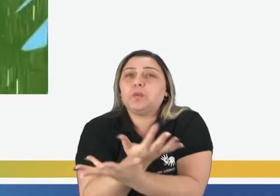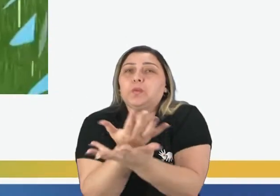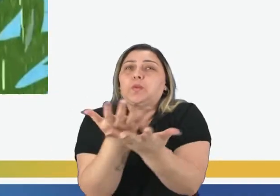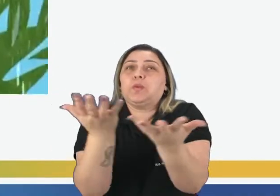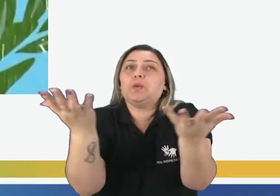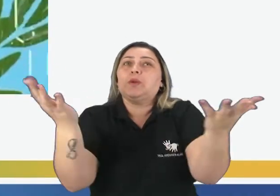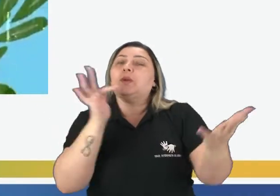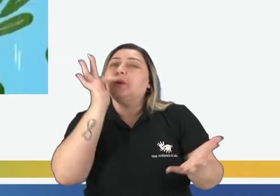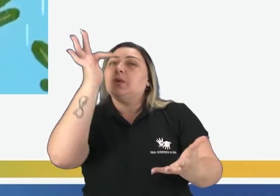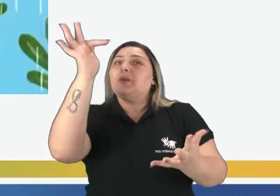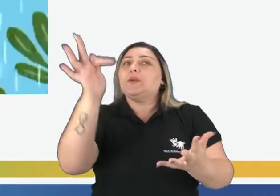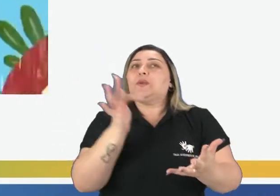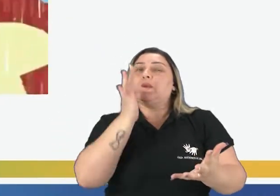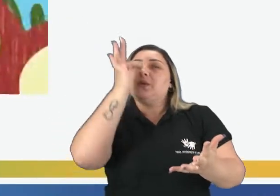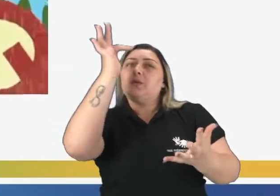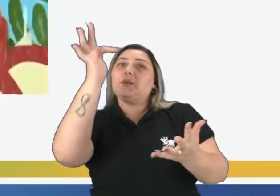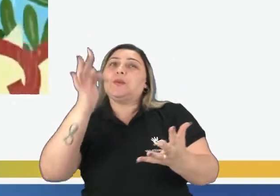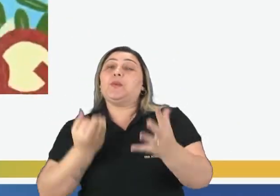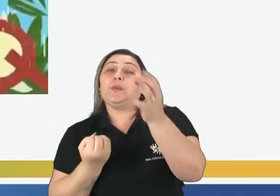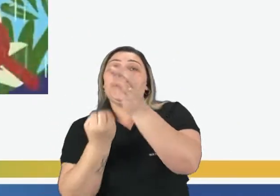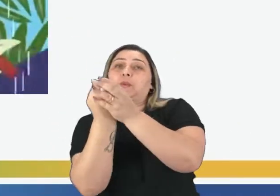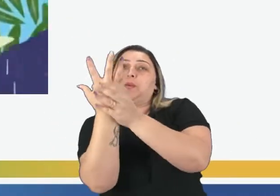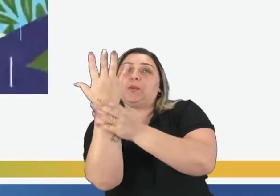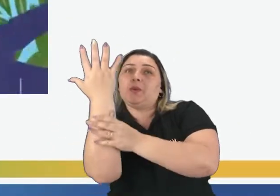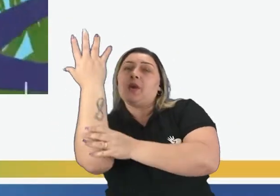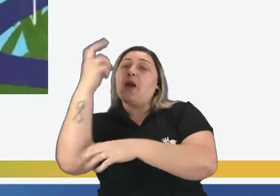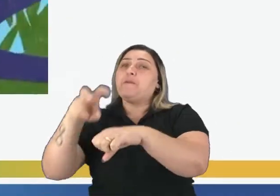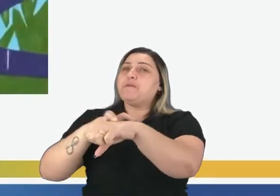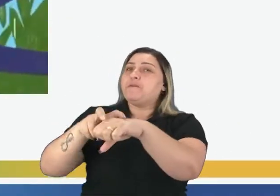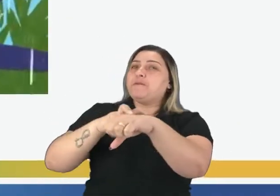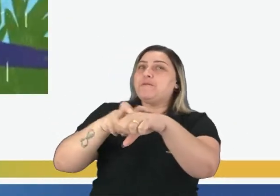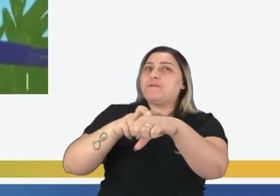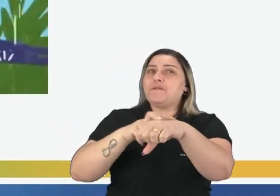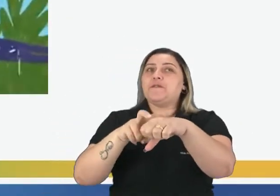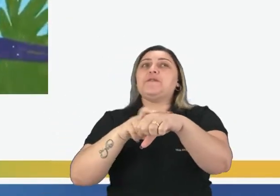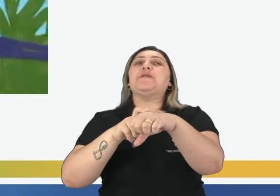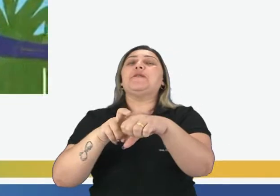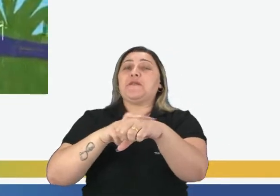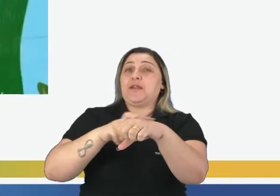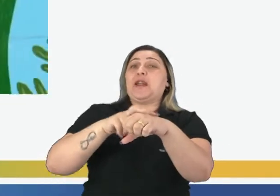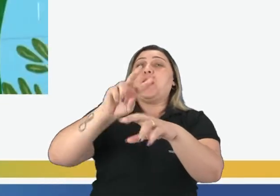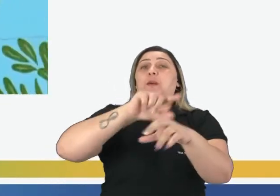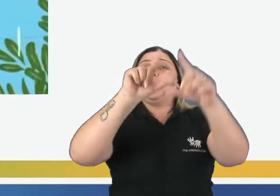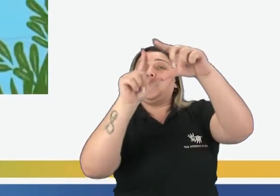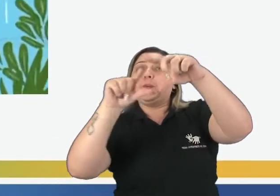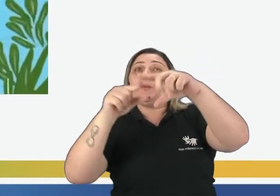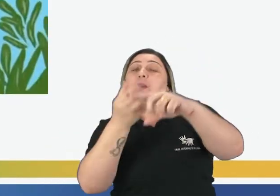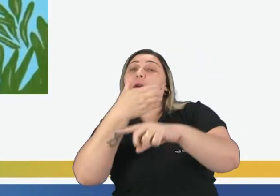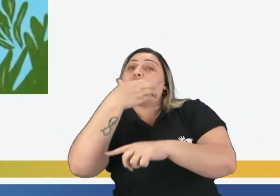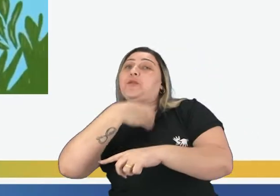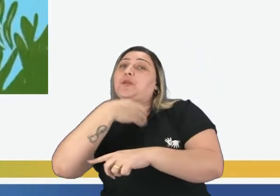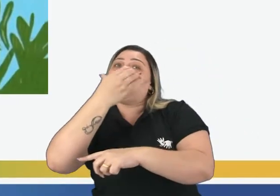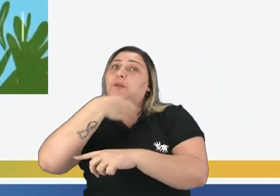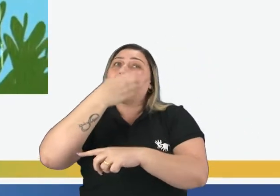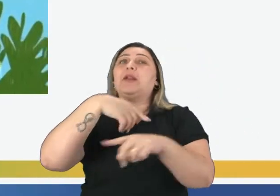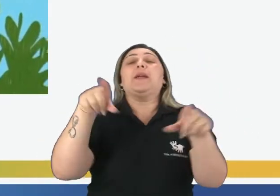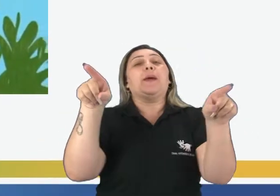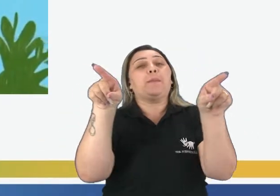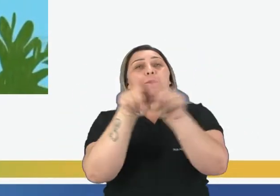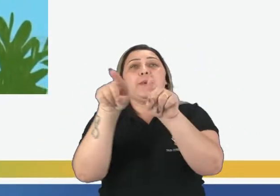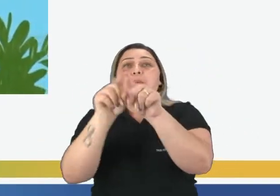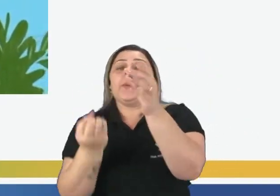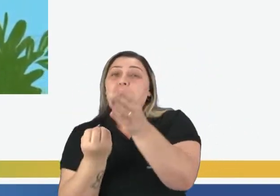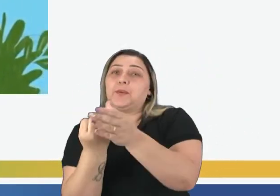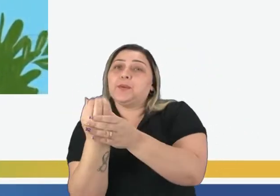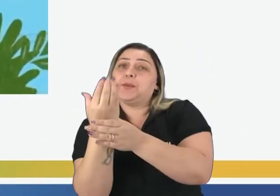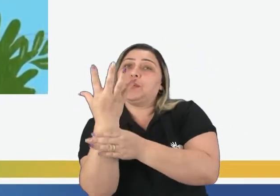As folhas verdes vão surgir, aquelas bem sequinhas que pouco a pouco vão cair. as frutas novas vão surgir,